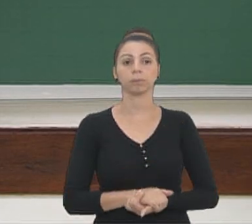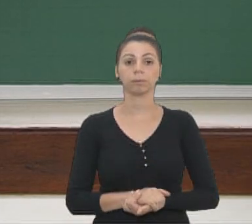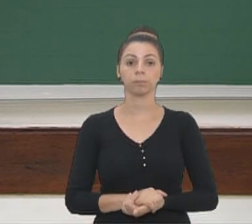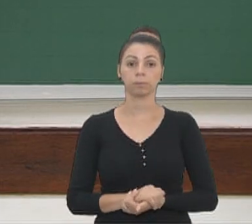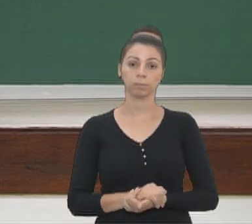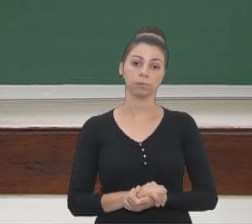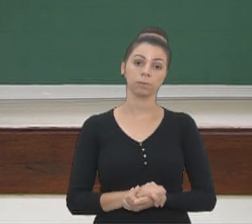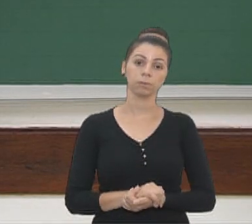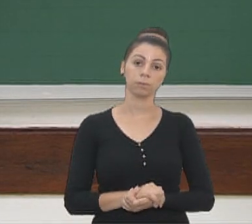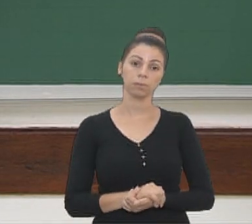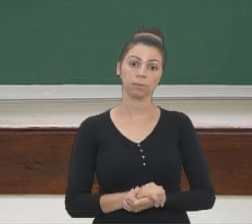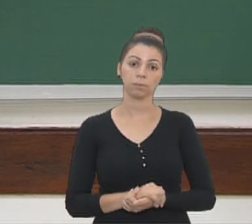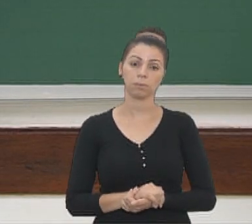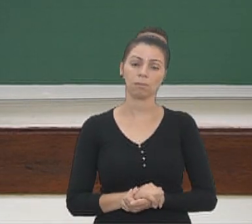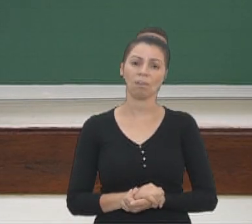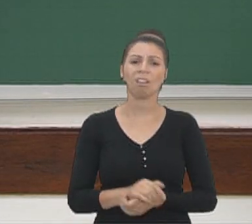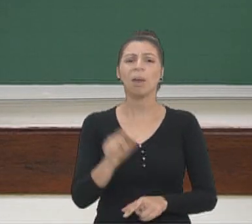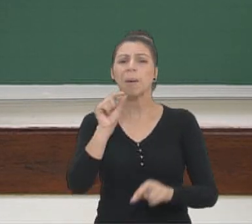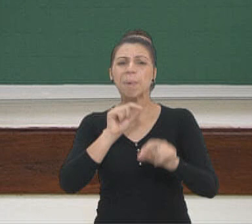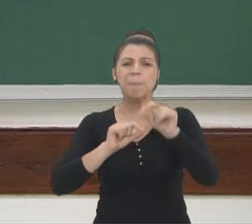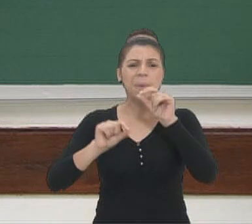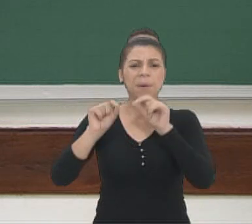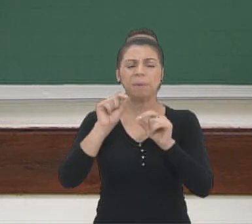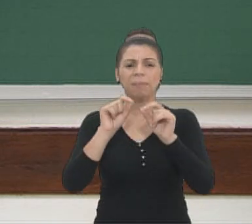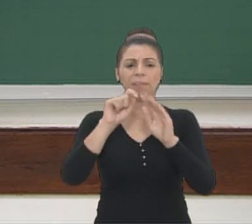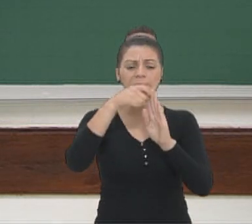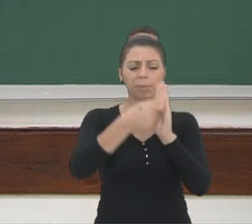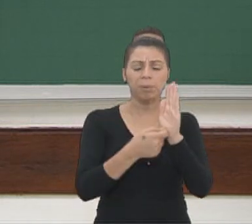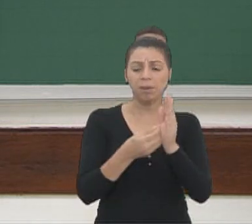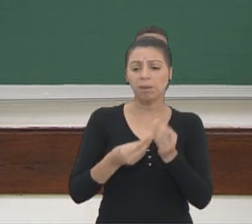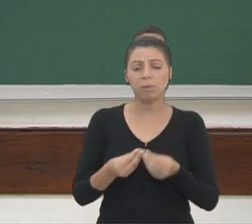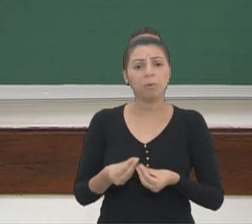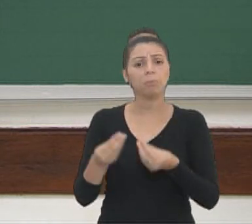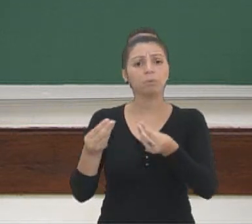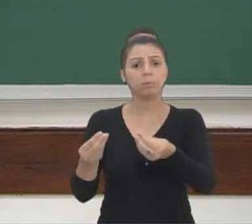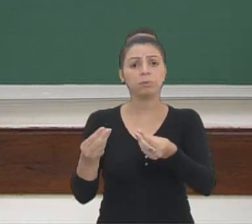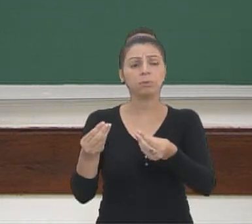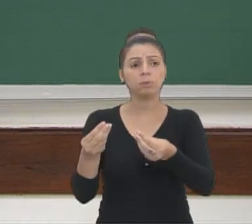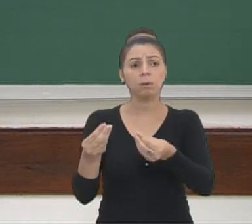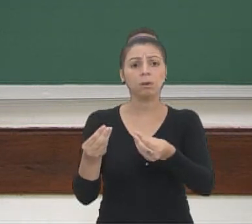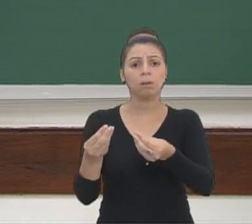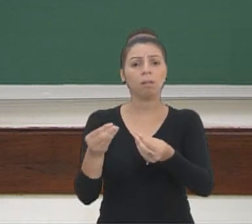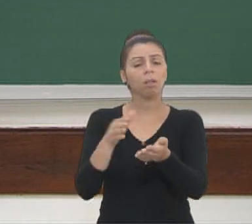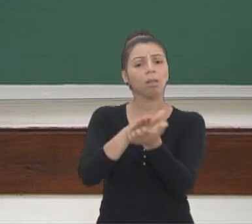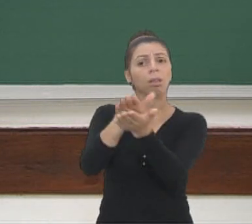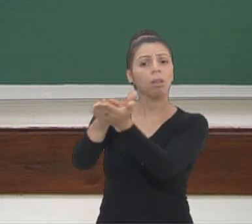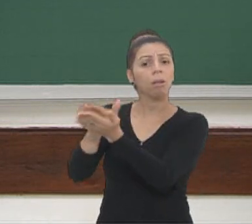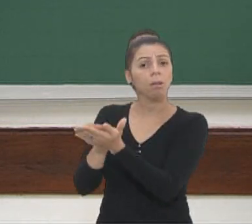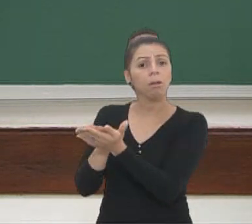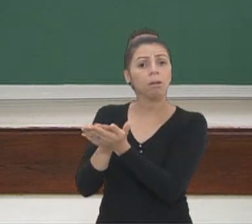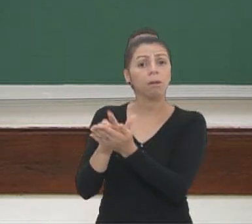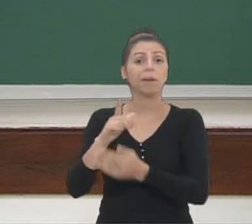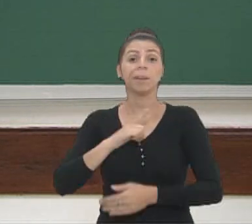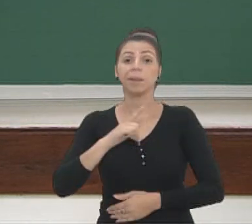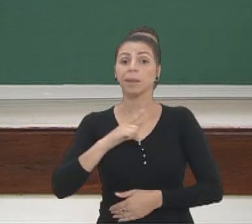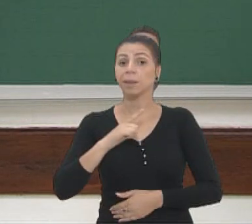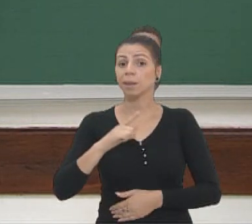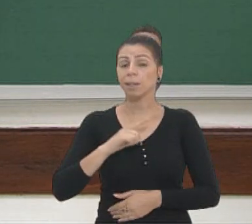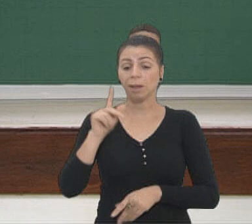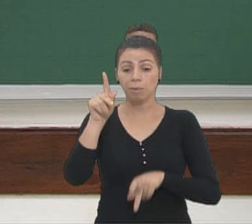Beleza? Para quem é escrito, esse texto de divulgação científica, ele tem um público